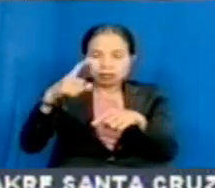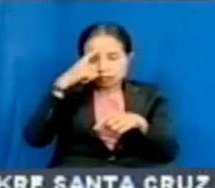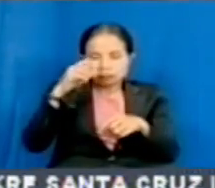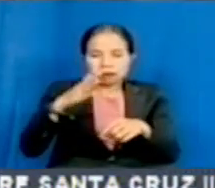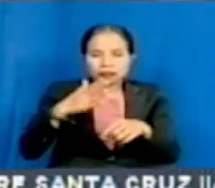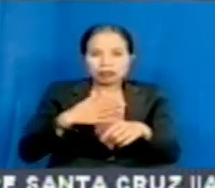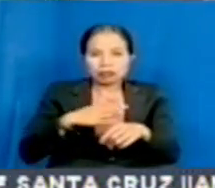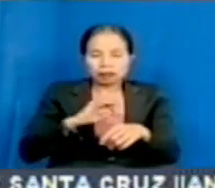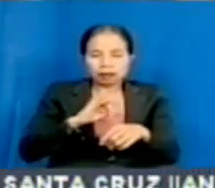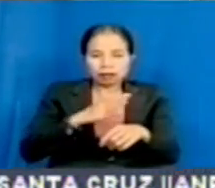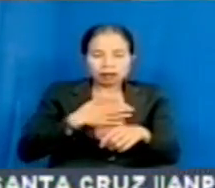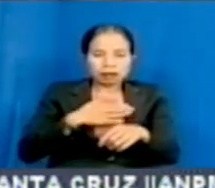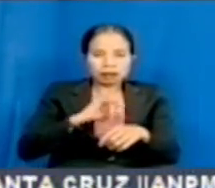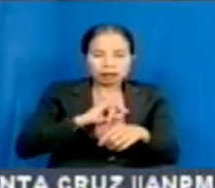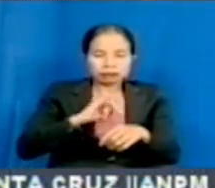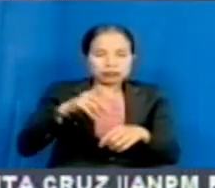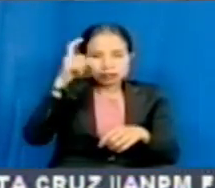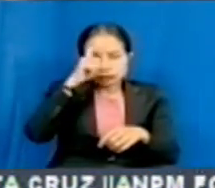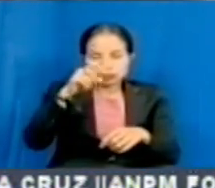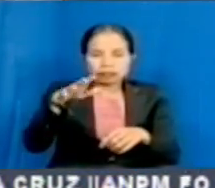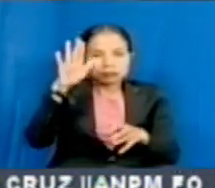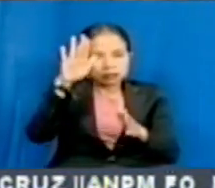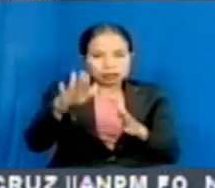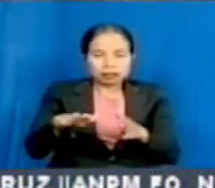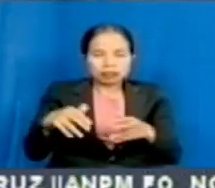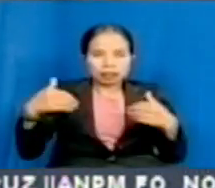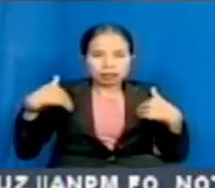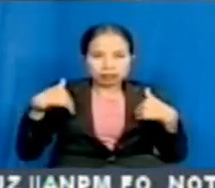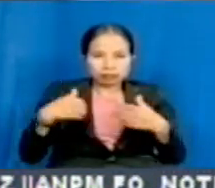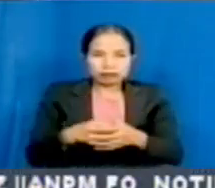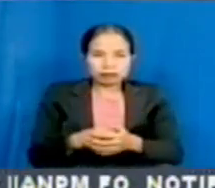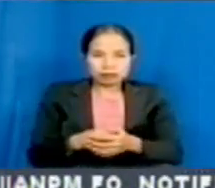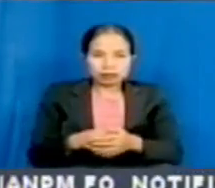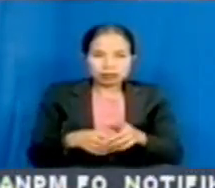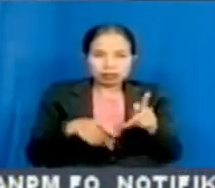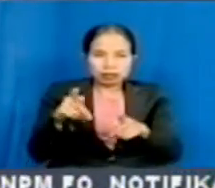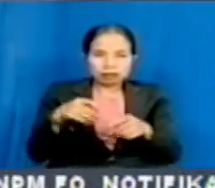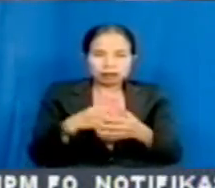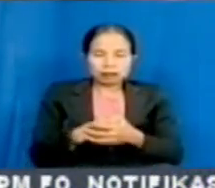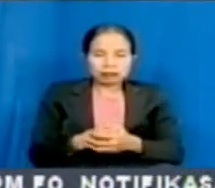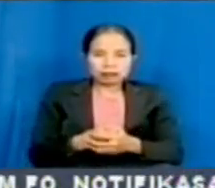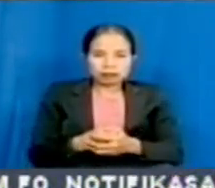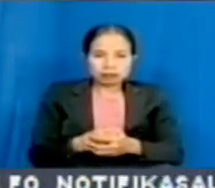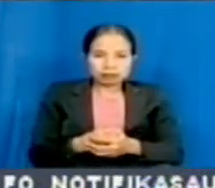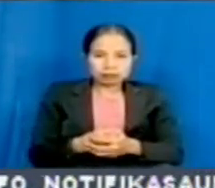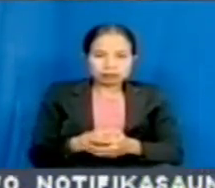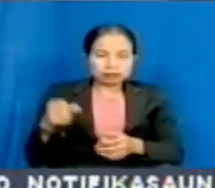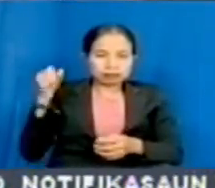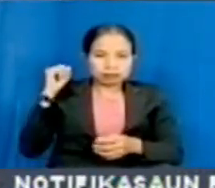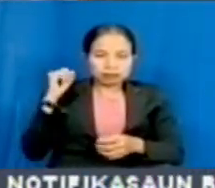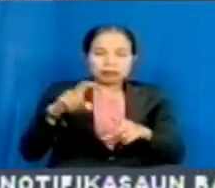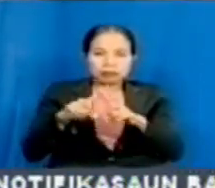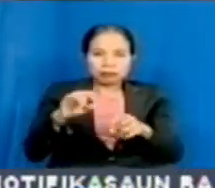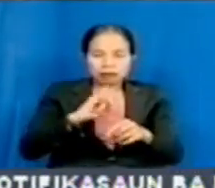ba tam si be ia manifestação tau usida ia acontece go turma bebe hau ho a